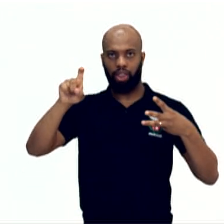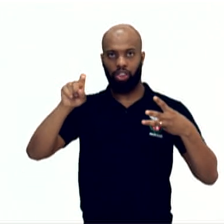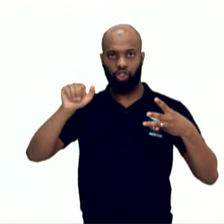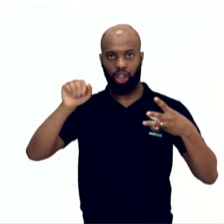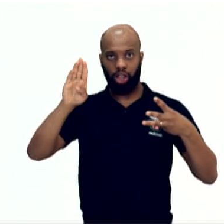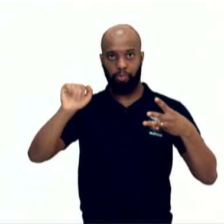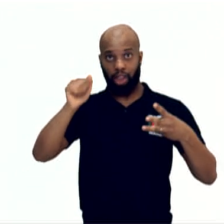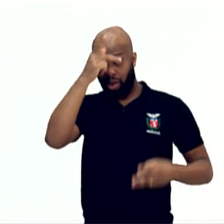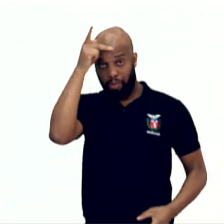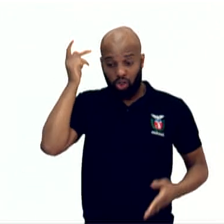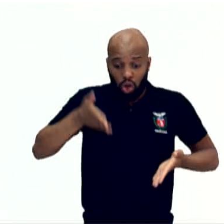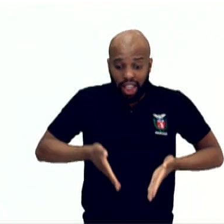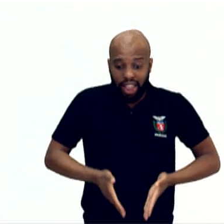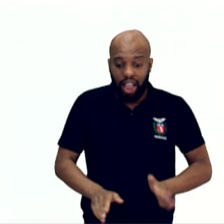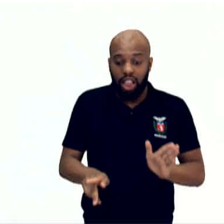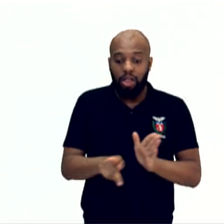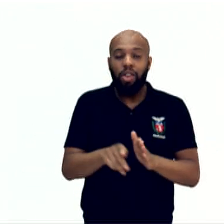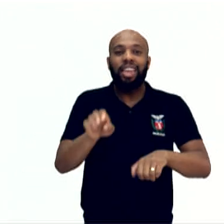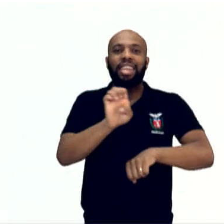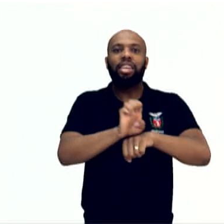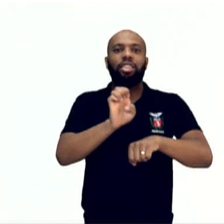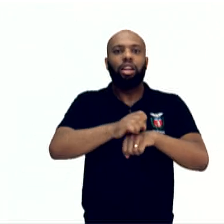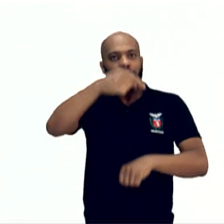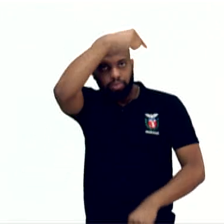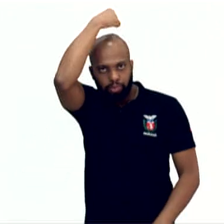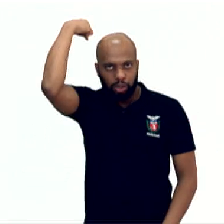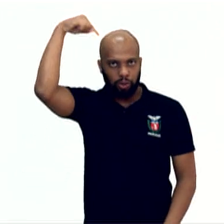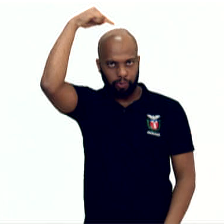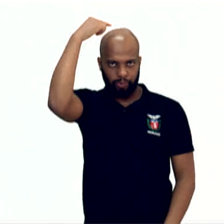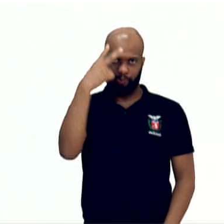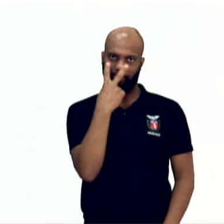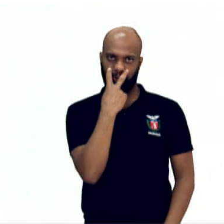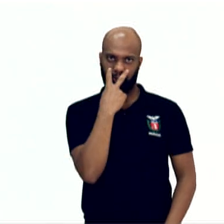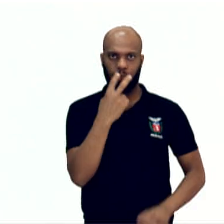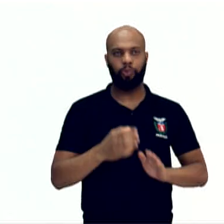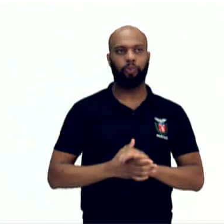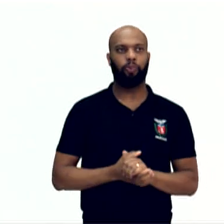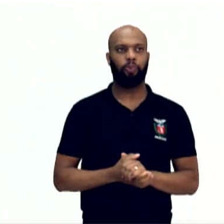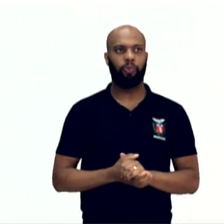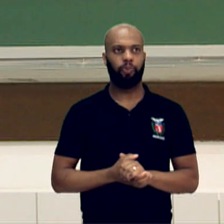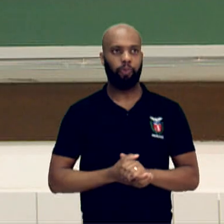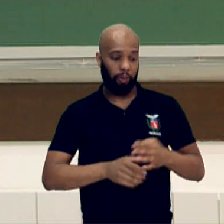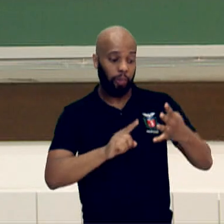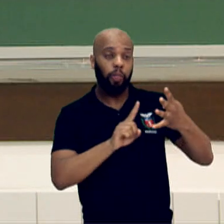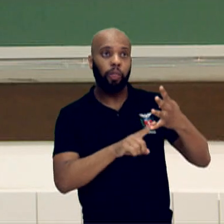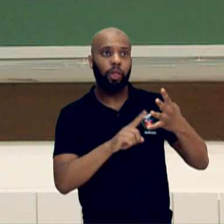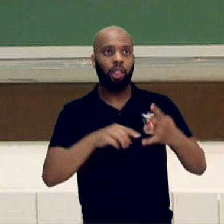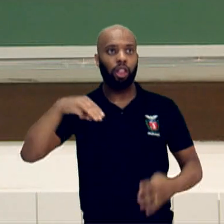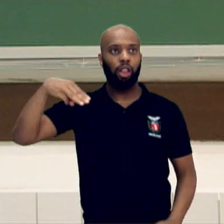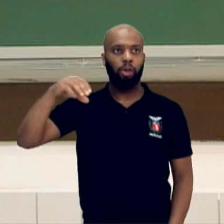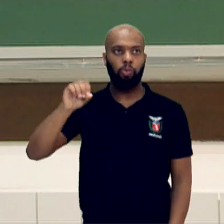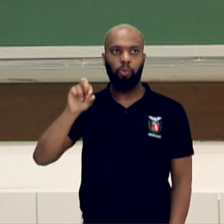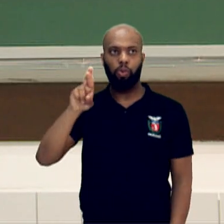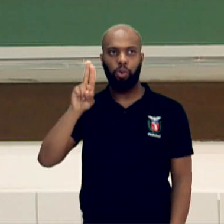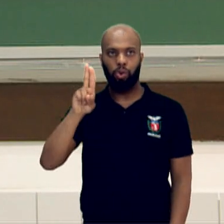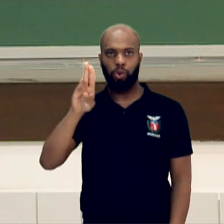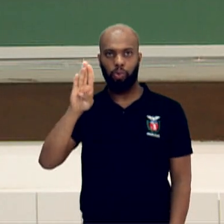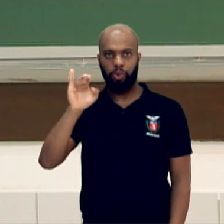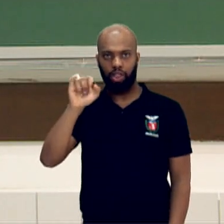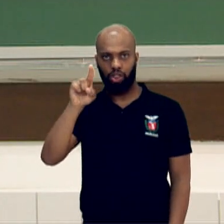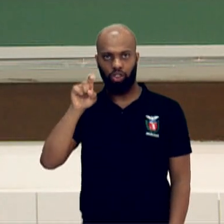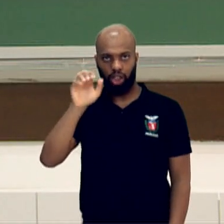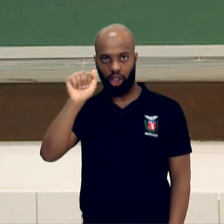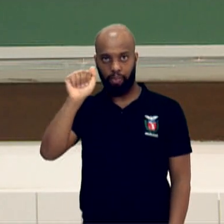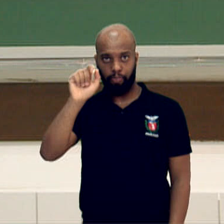Espírito Santo. Morubixaba é o chefe de uma comunidade indígena, é o cacique. Então, se de repente um texto que eu vou escrever,